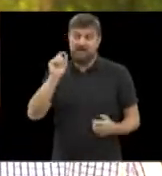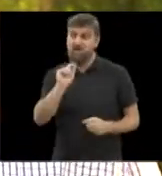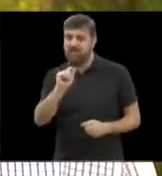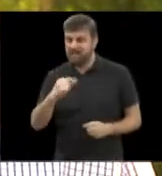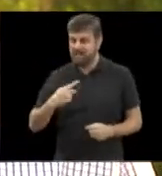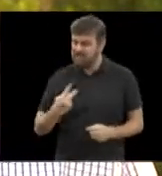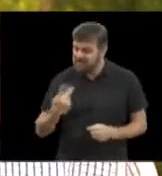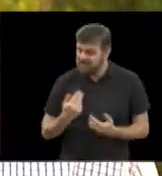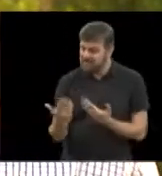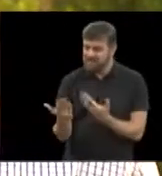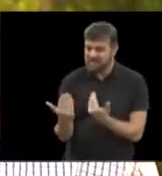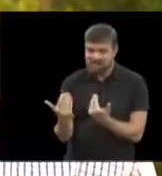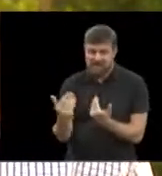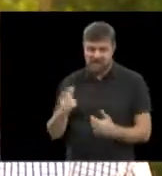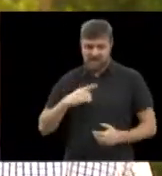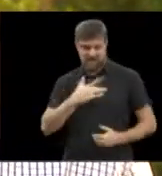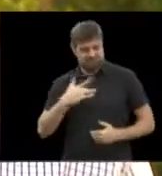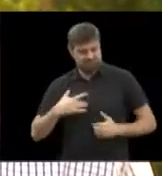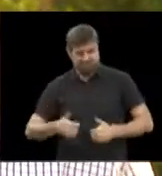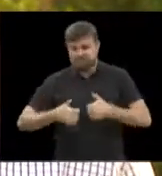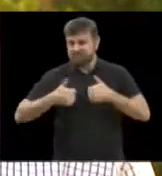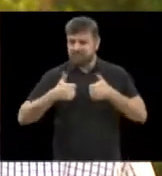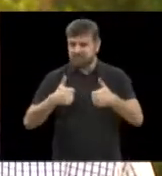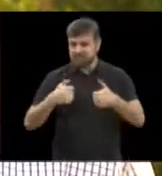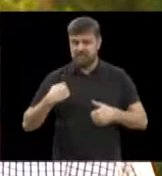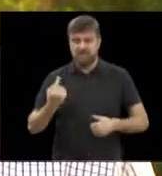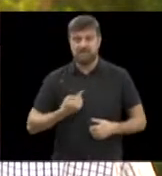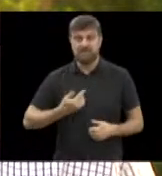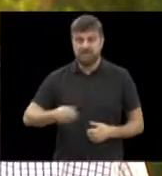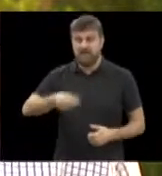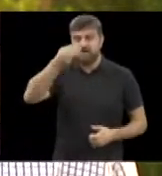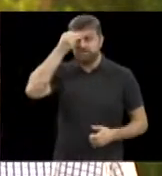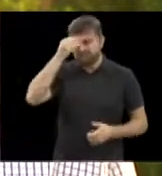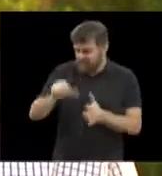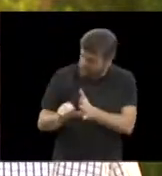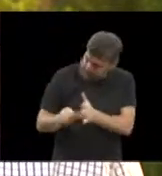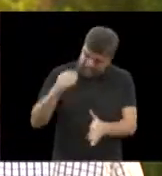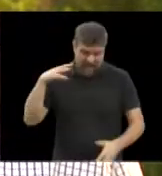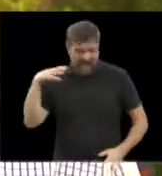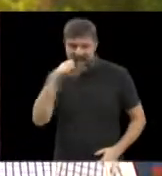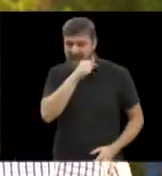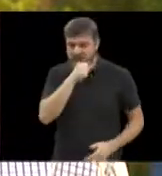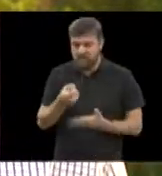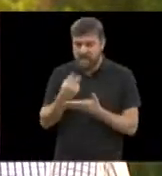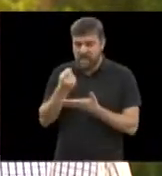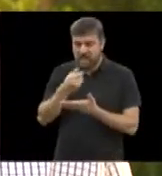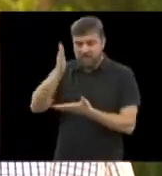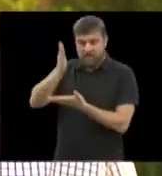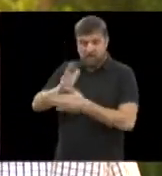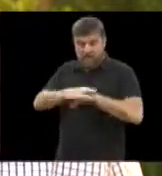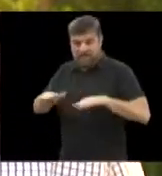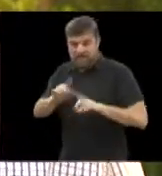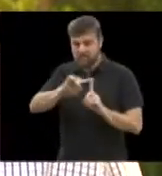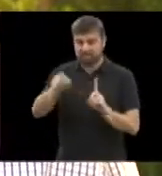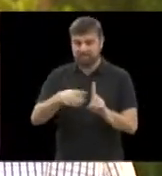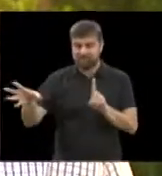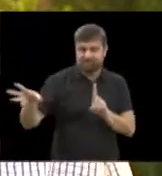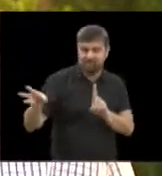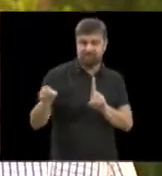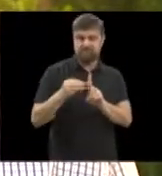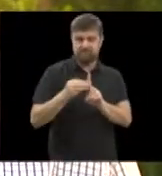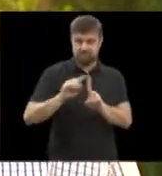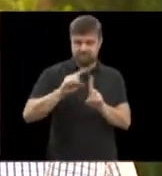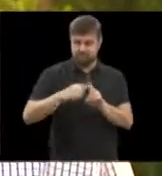a gente ser jovem, por a gente ser saudável, a gente entendia que já de primeira, parando de tomar pílula, já ia vir